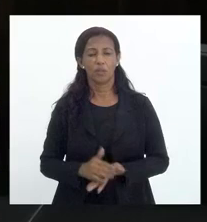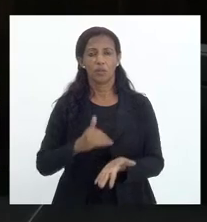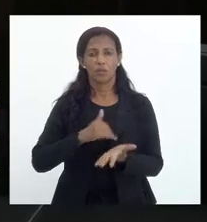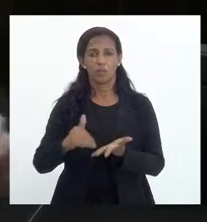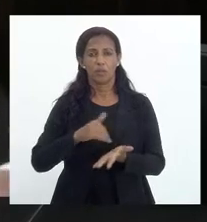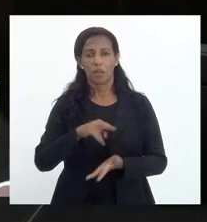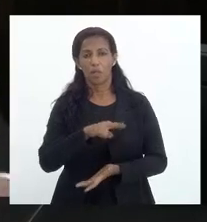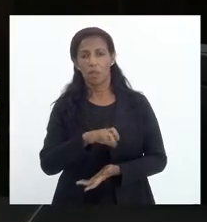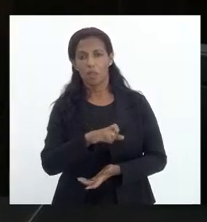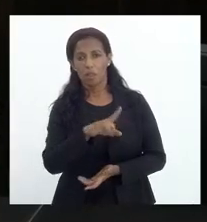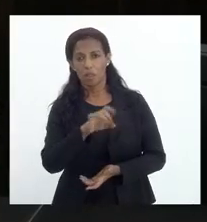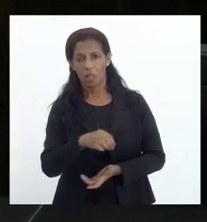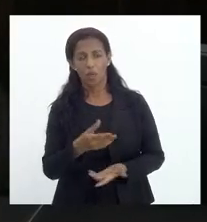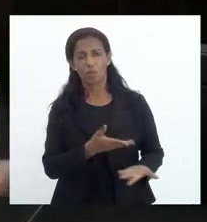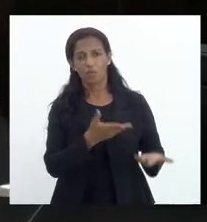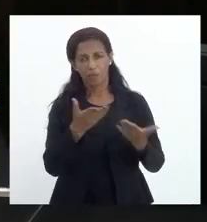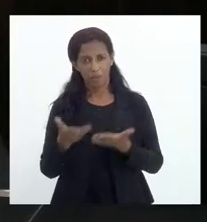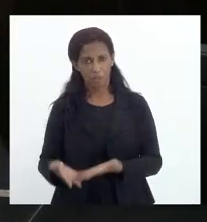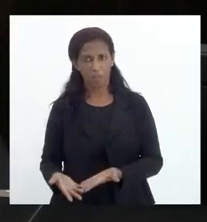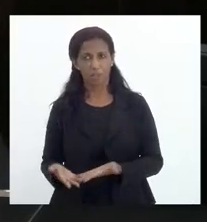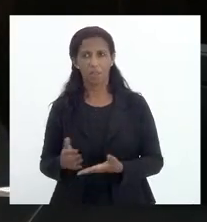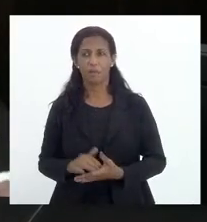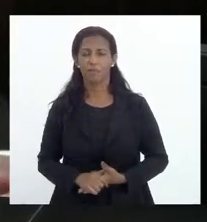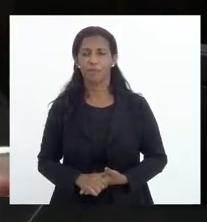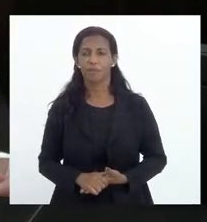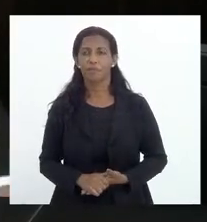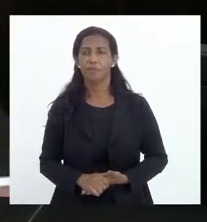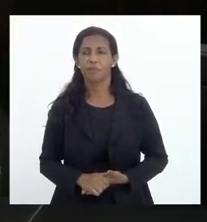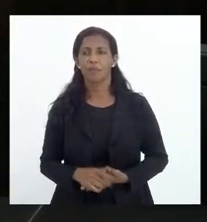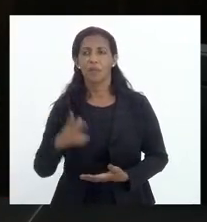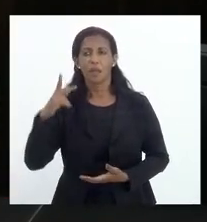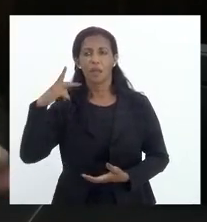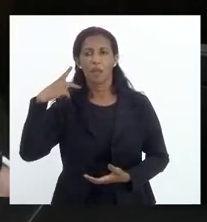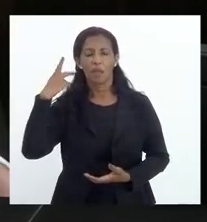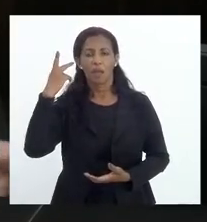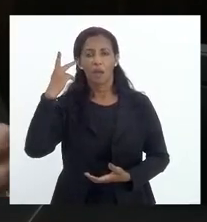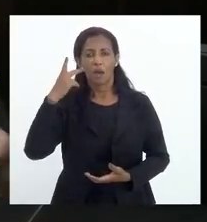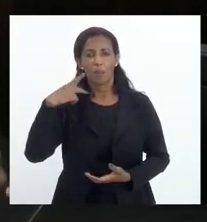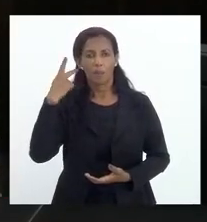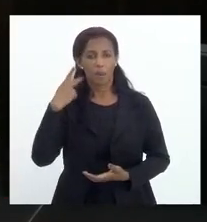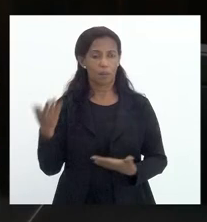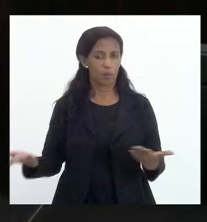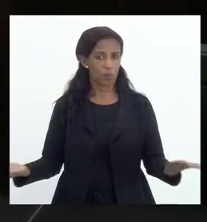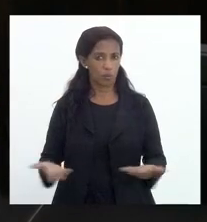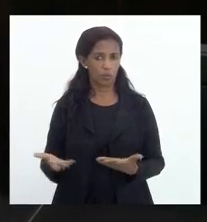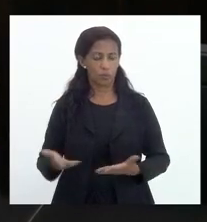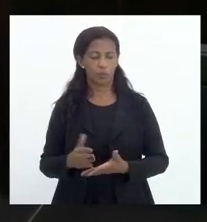secretário Nelson trará ao parlamento ainda hoje.